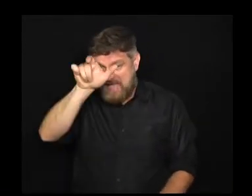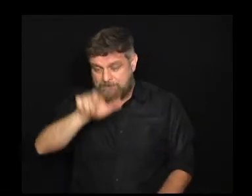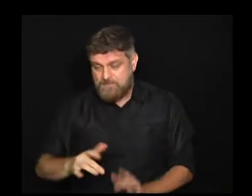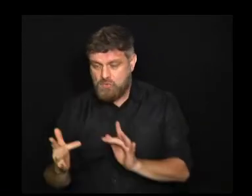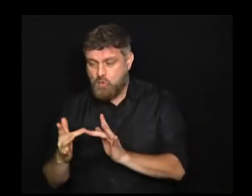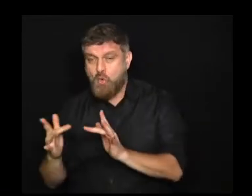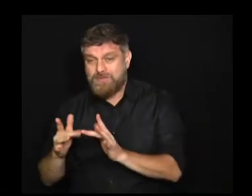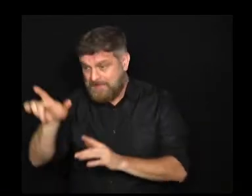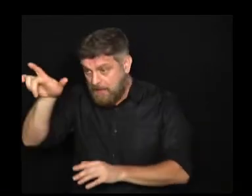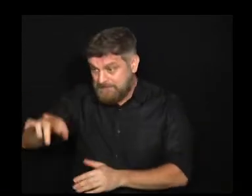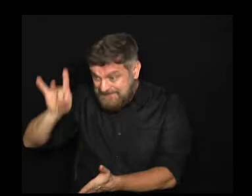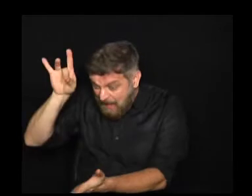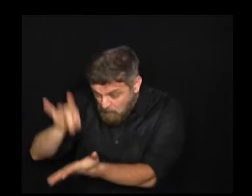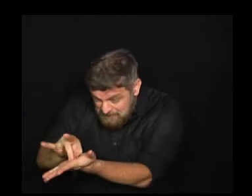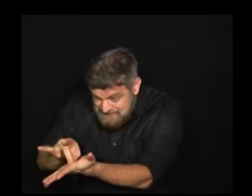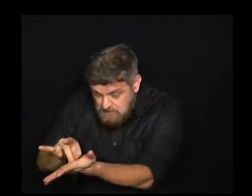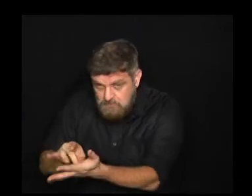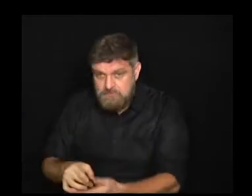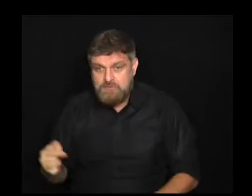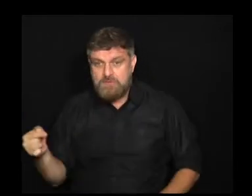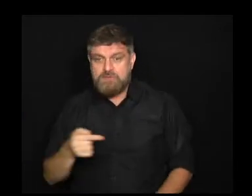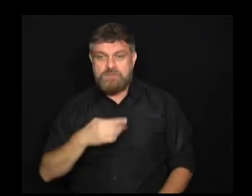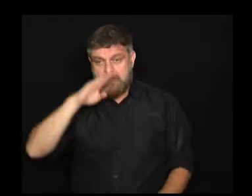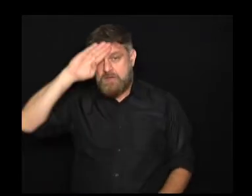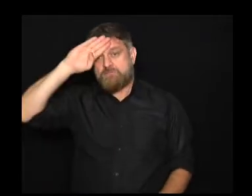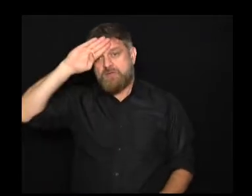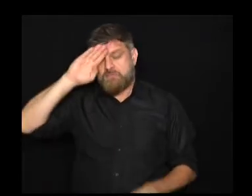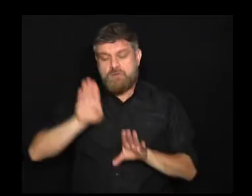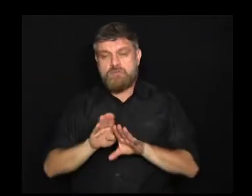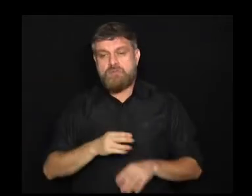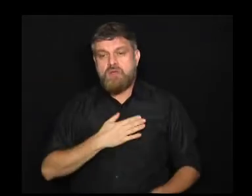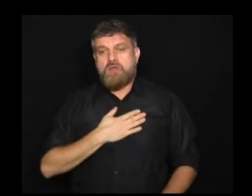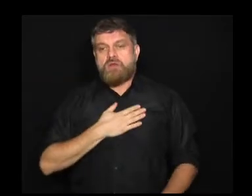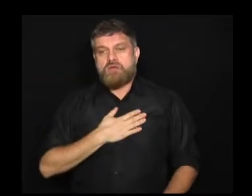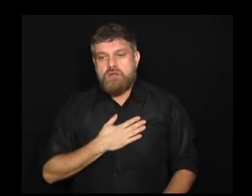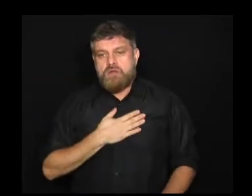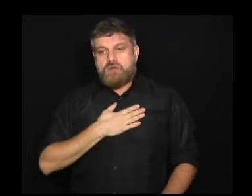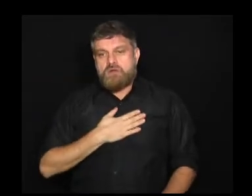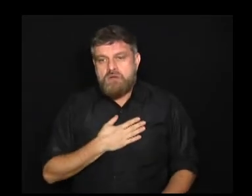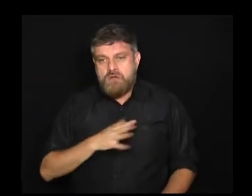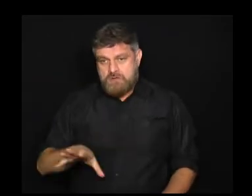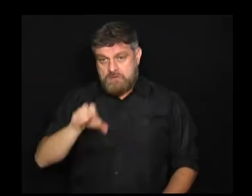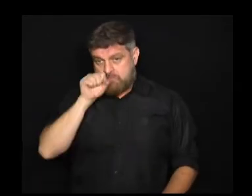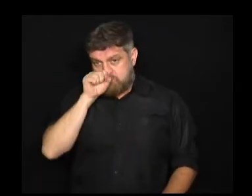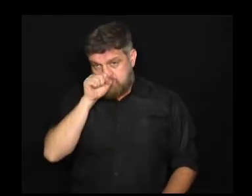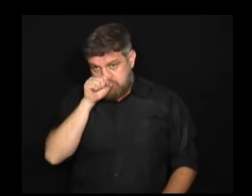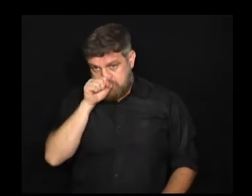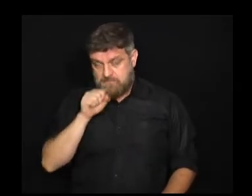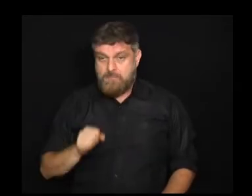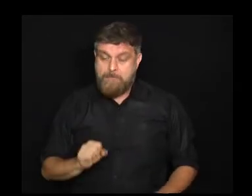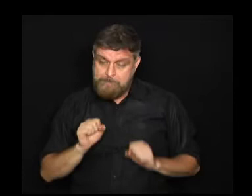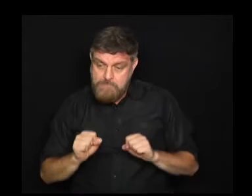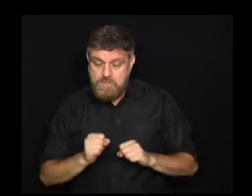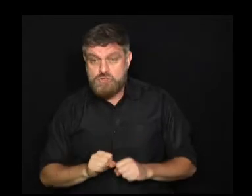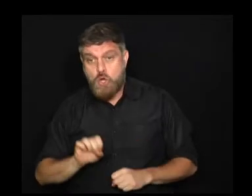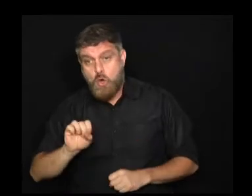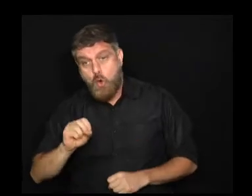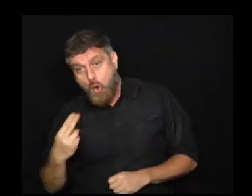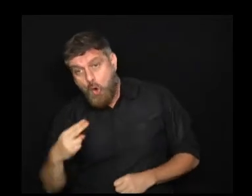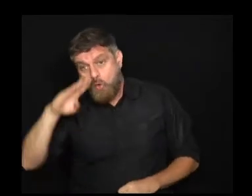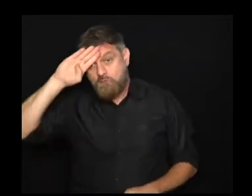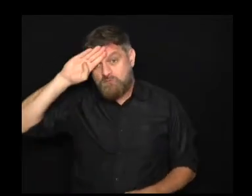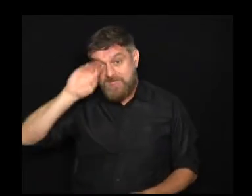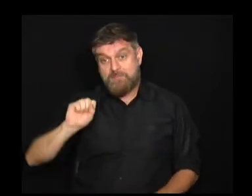caso confirmado, ele pode ter ou febre ou sintoma respiratório. Não precisa ter os dois juntos. Bastou ter ou febre ou sintoma respiratório, que ele